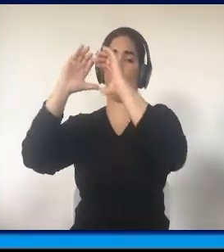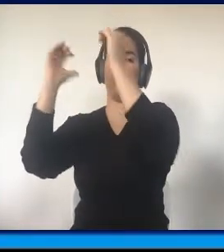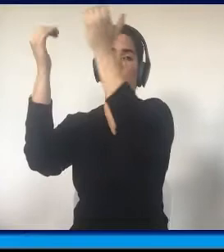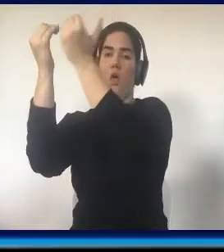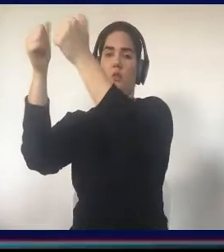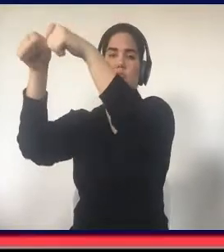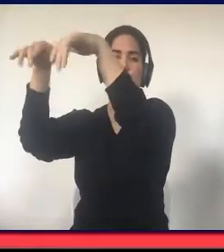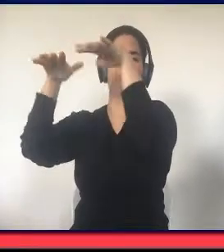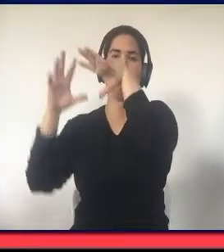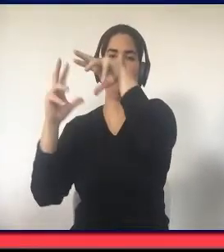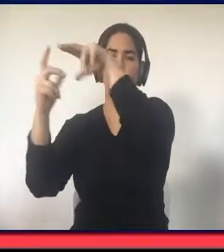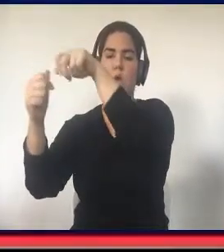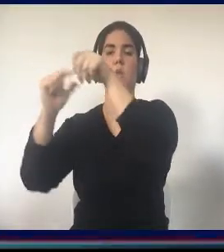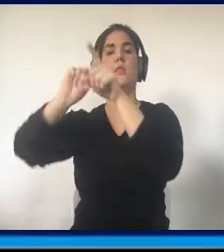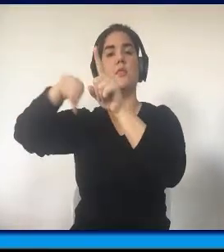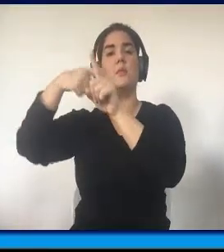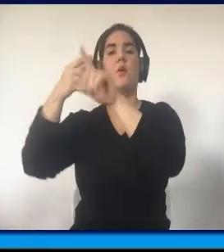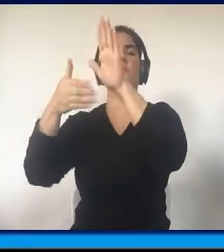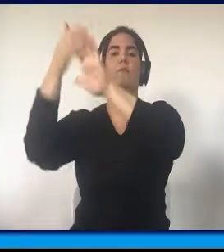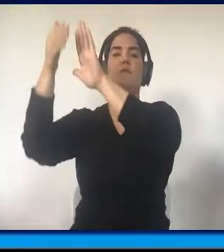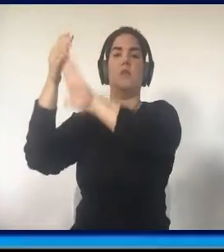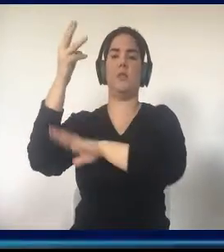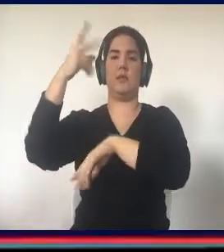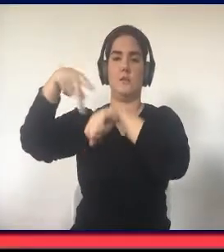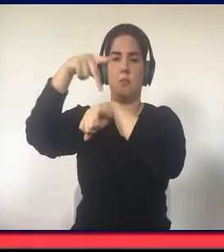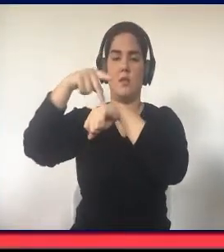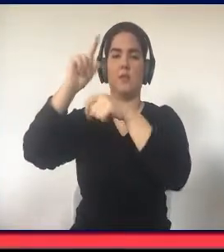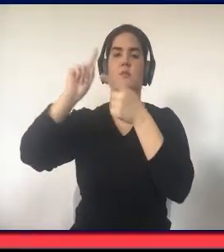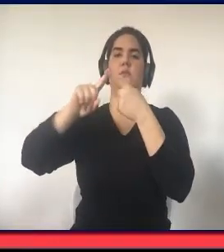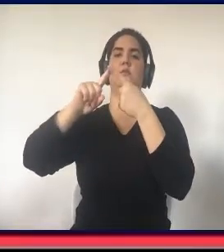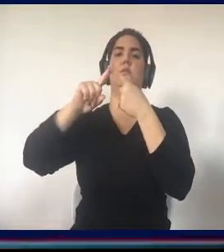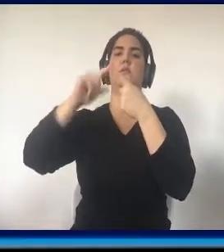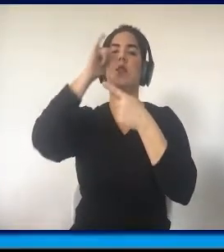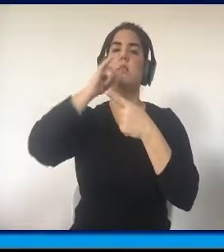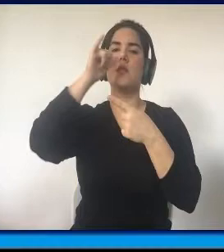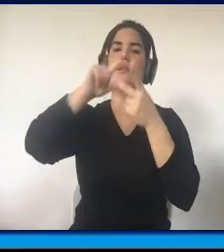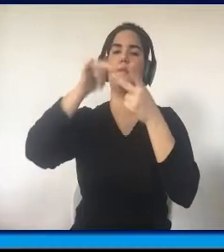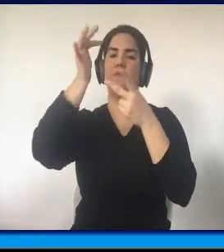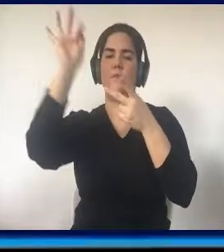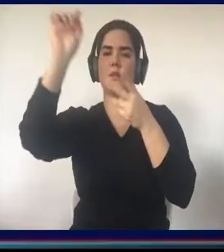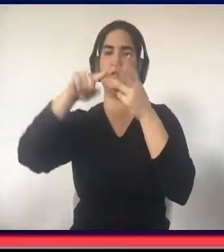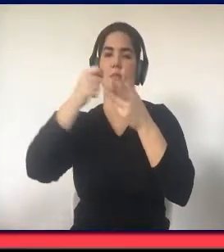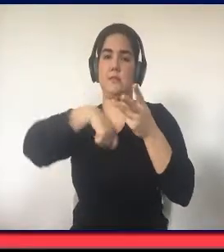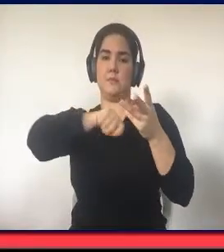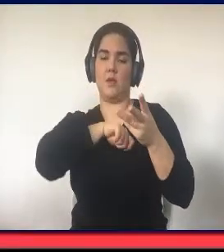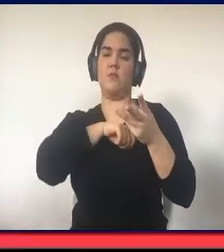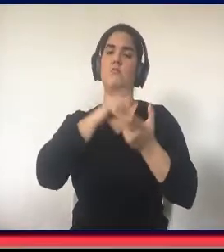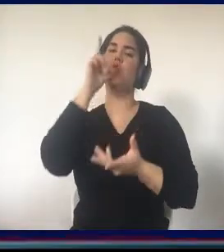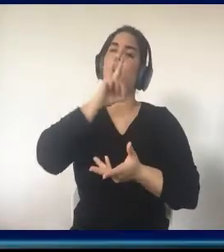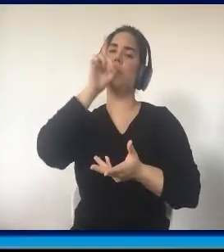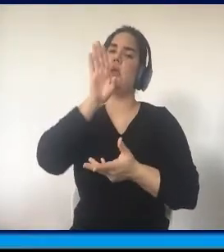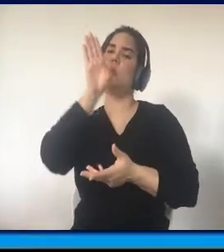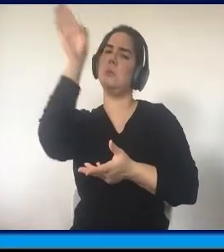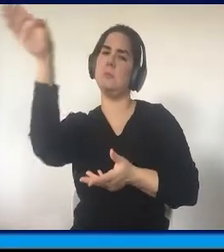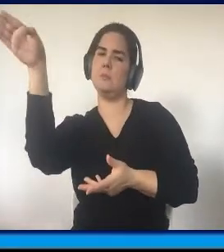a Espanha, para a Itália e para a França. E num domingo na França, a gente estava a gente foi passear no